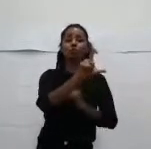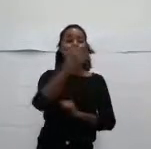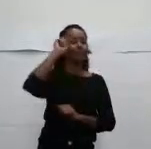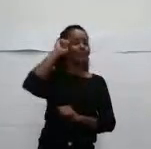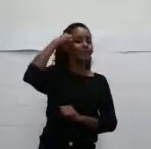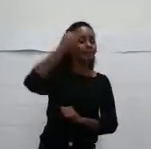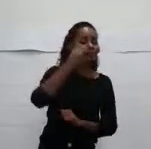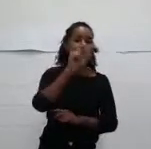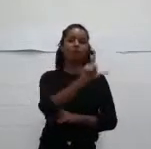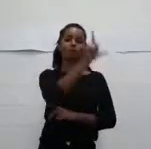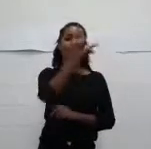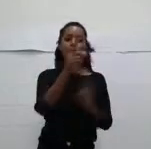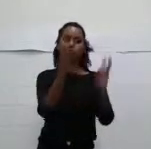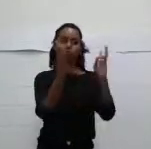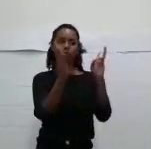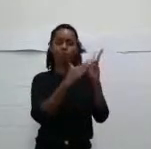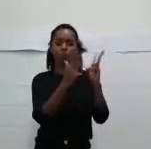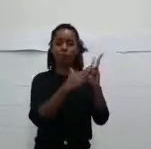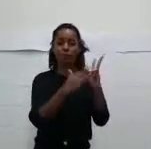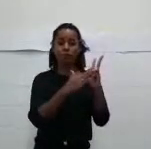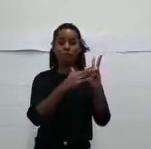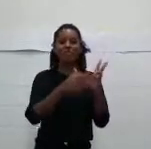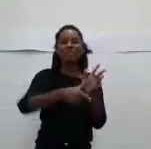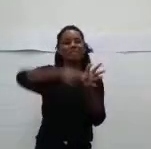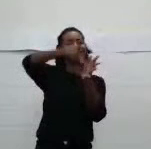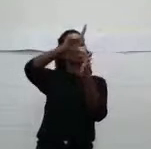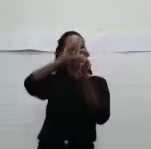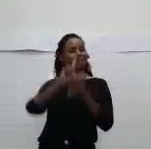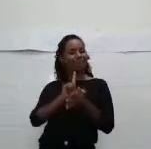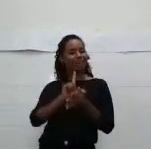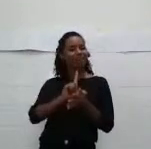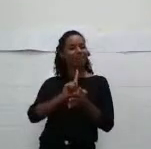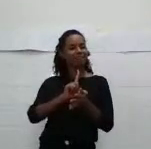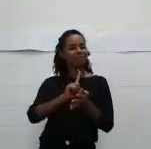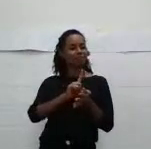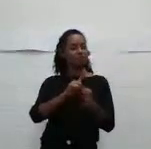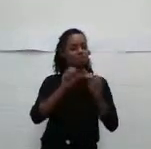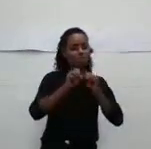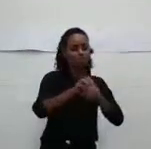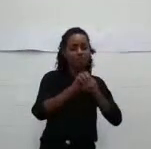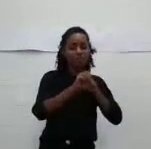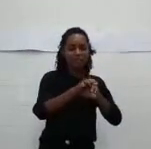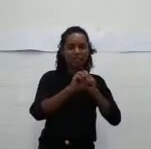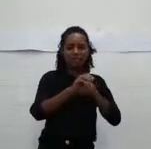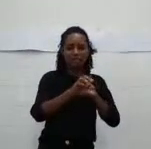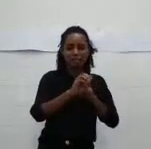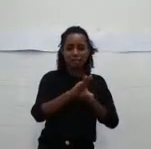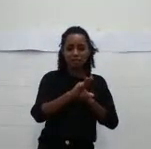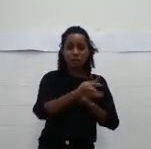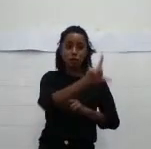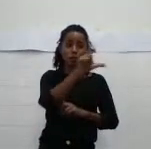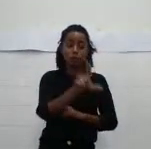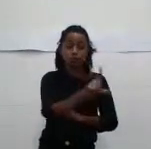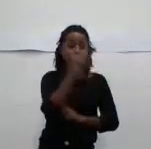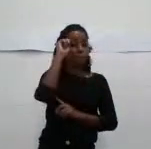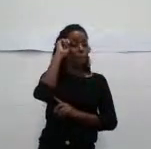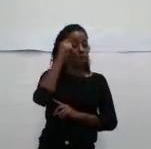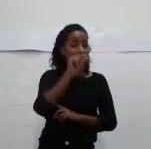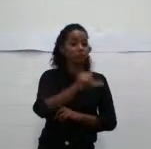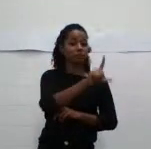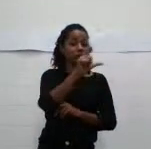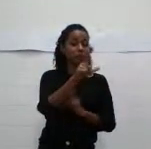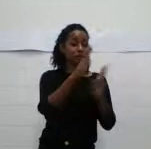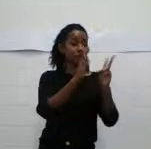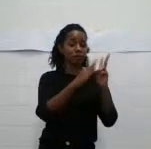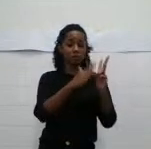assim, a nossa perspectiva hoje seria completamente outra. Bom, eu